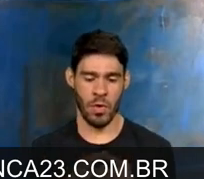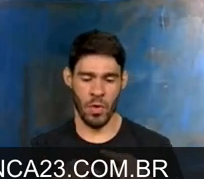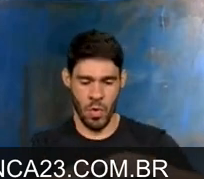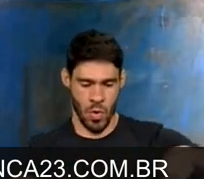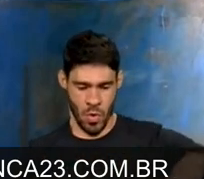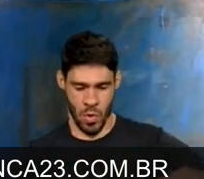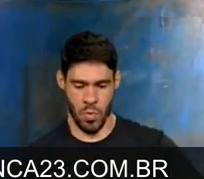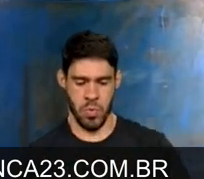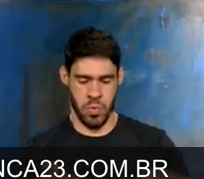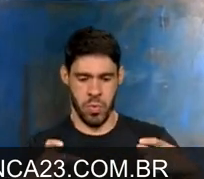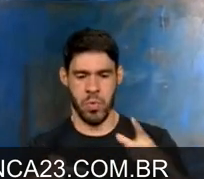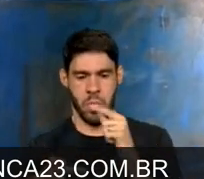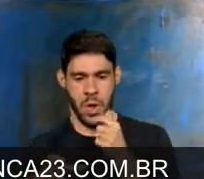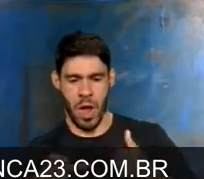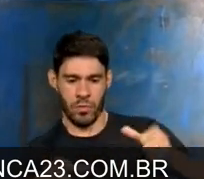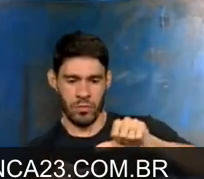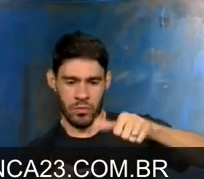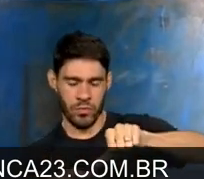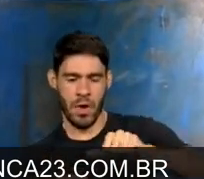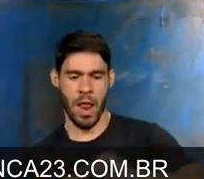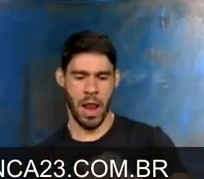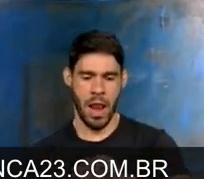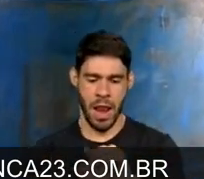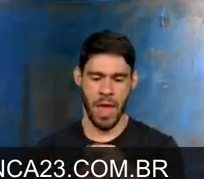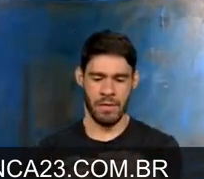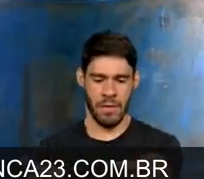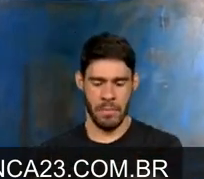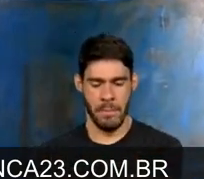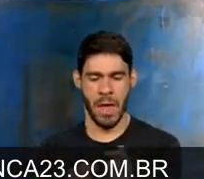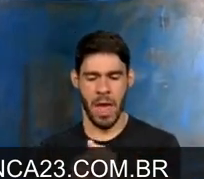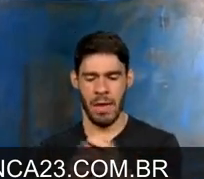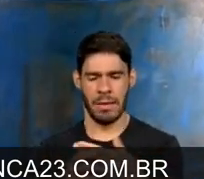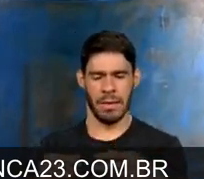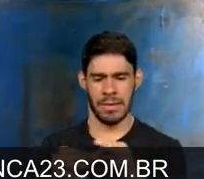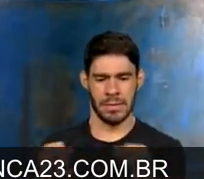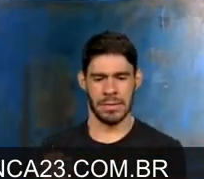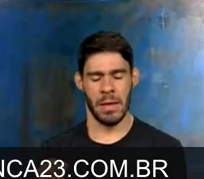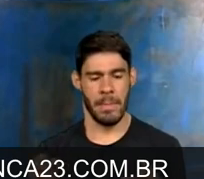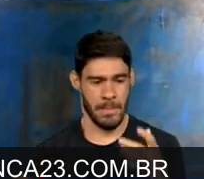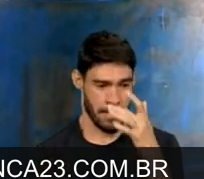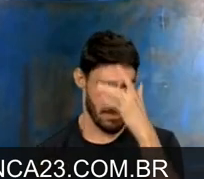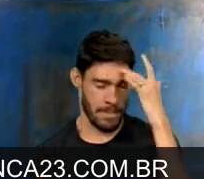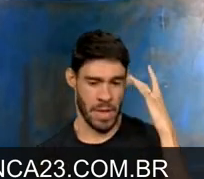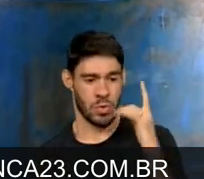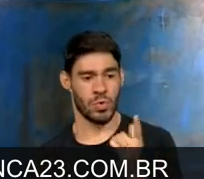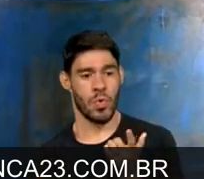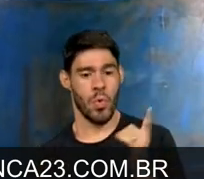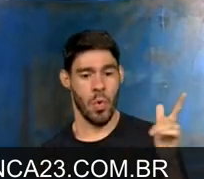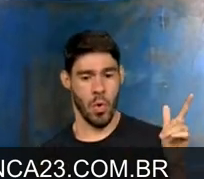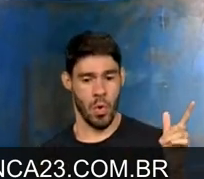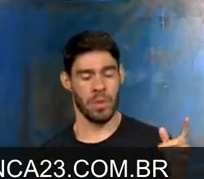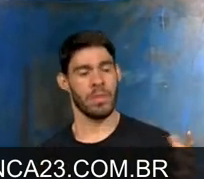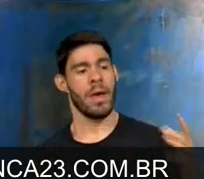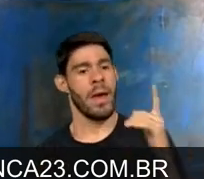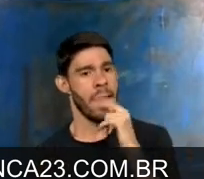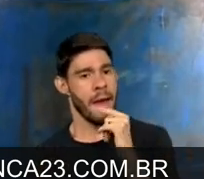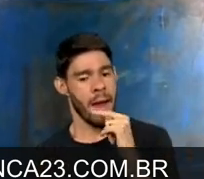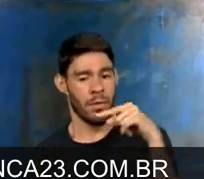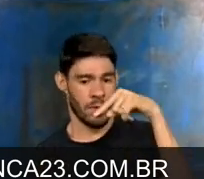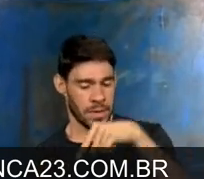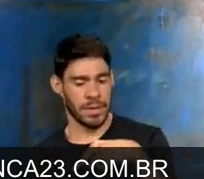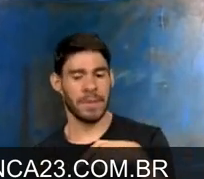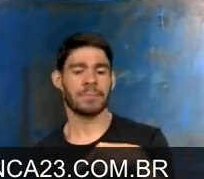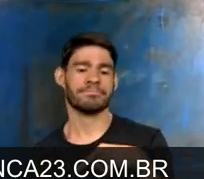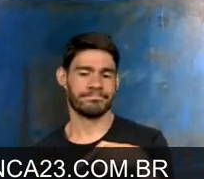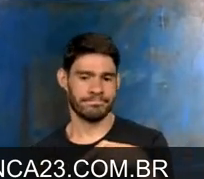água, lavo minha louça na bacia, entendeu? Tem gente que sai lá da outra Santa Luzia vai me pegar água aqui. Então,